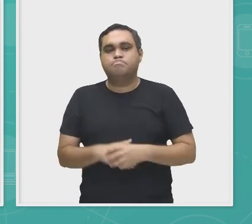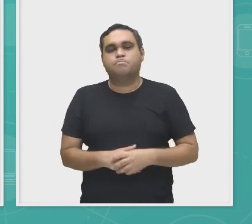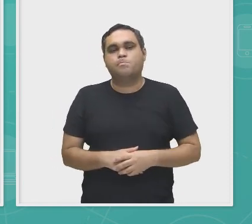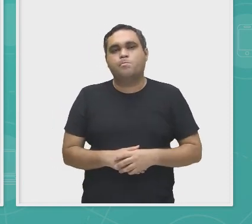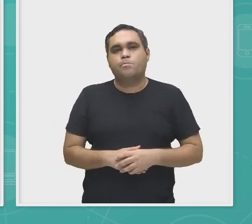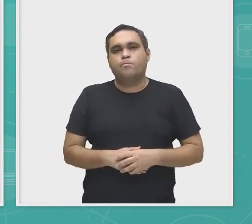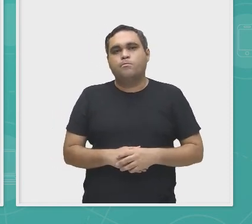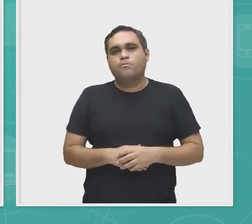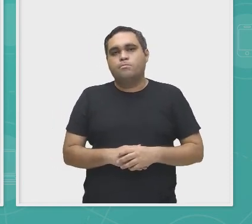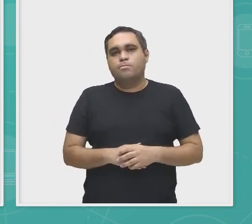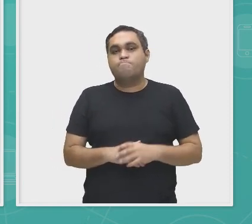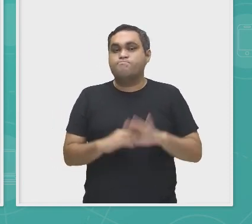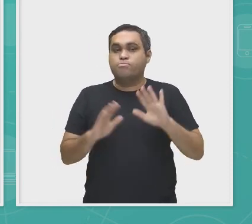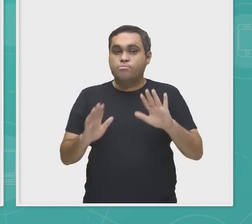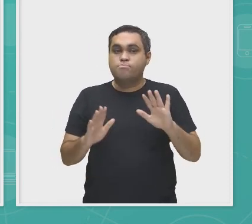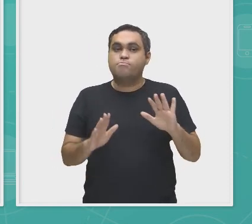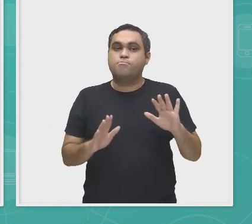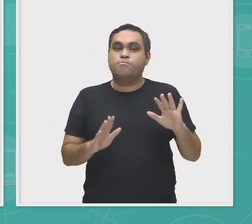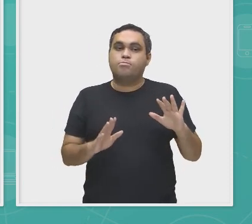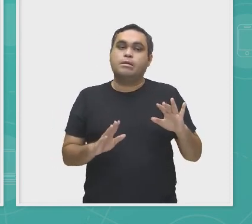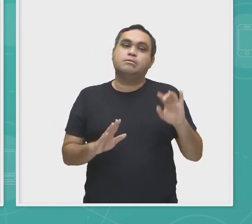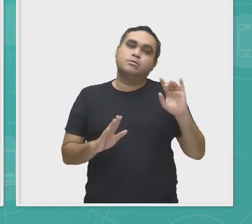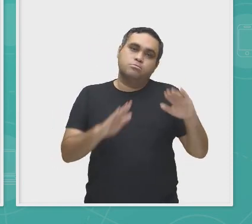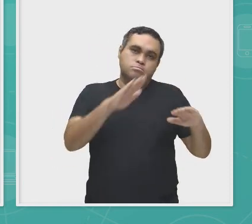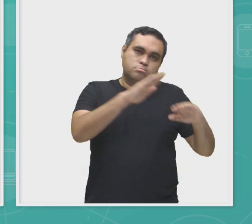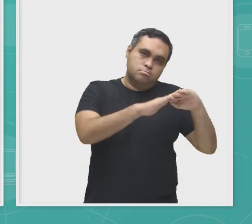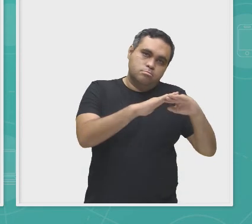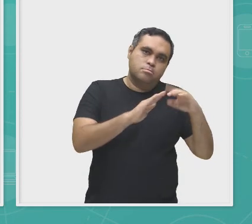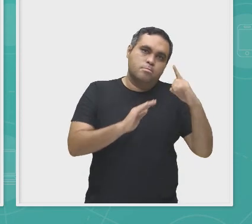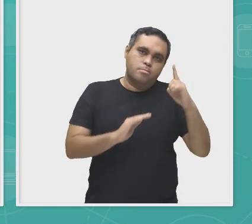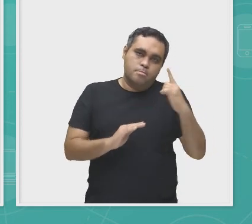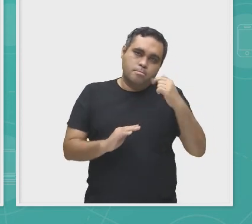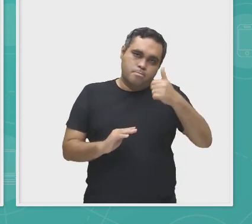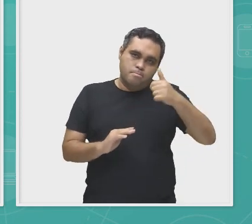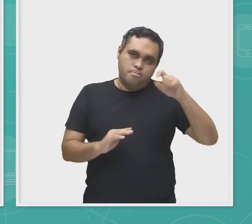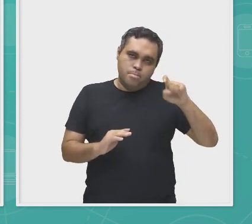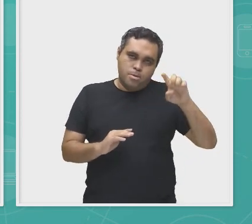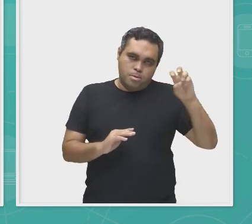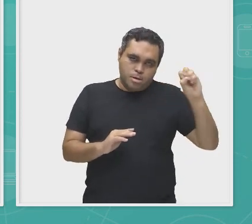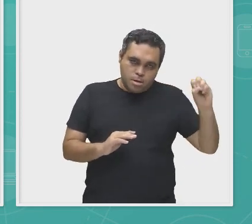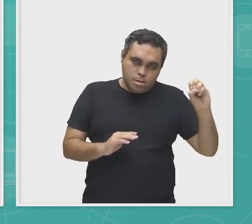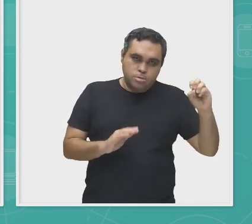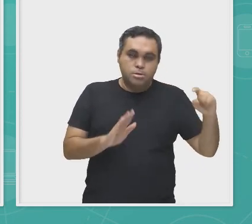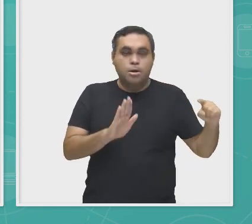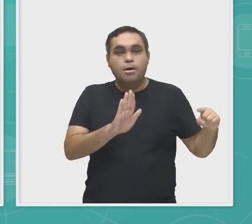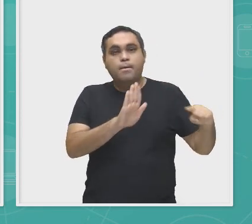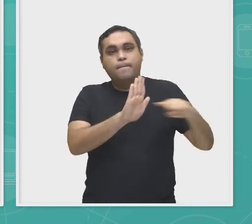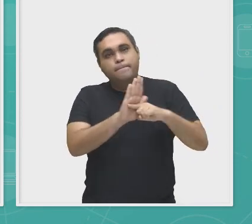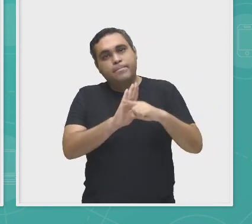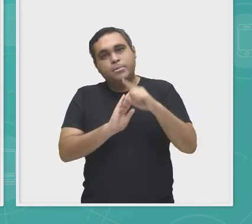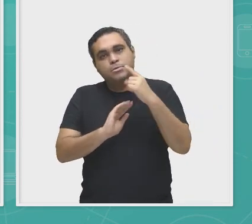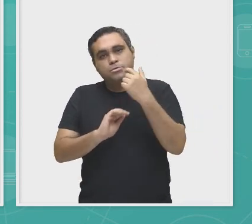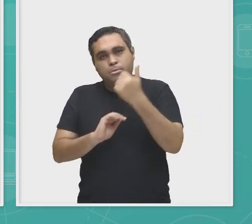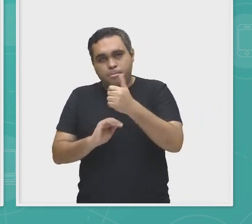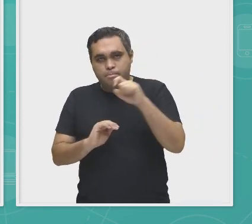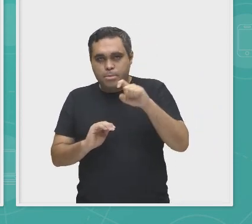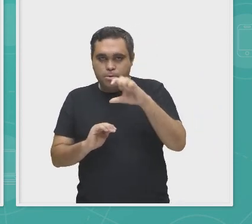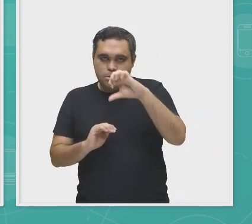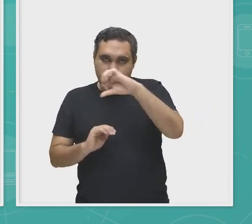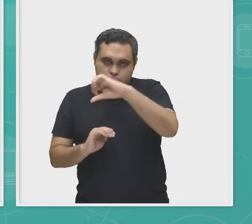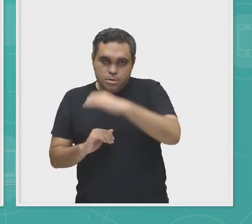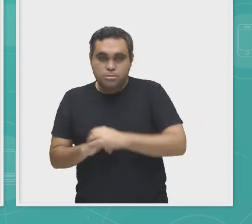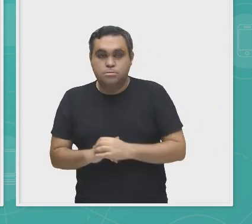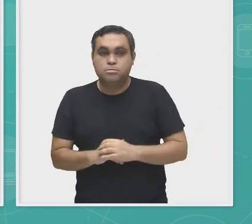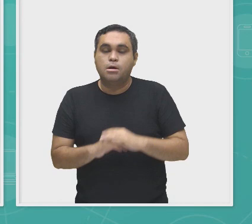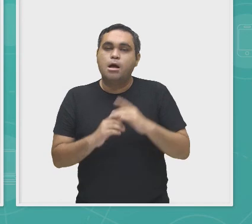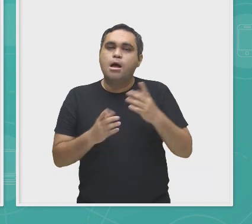Agora, o nosso saldo vai ser igual a 1.500 menos 1.900. Comparando os dois números inteiros, observamos que o